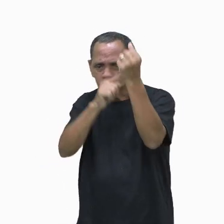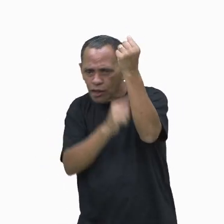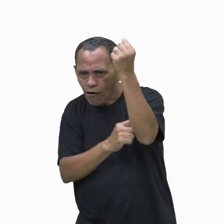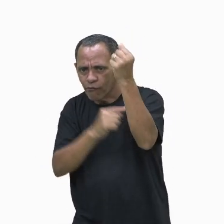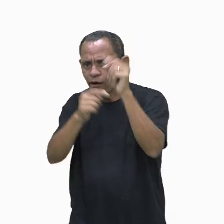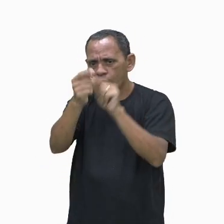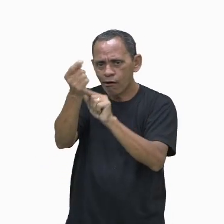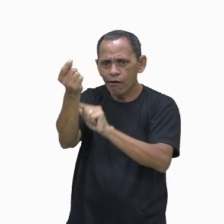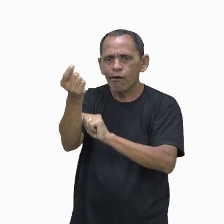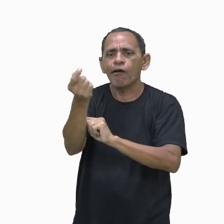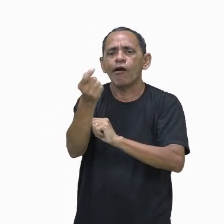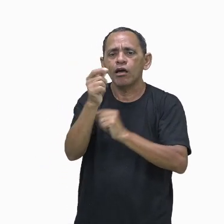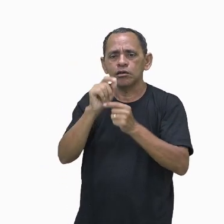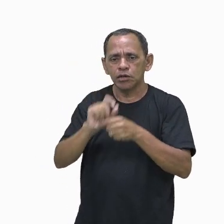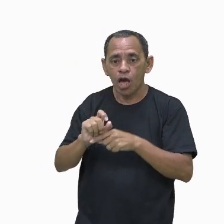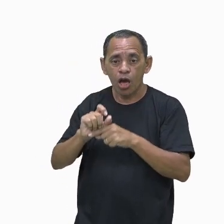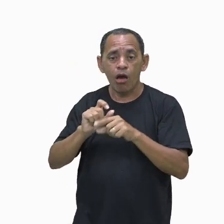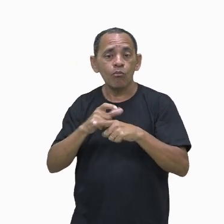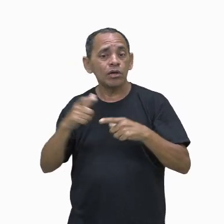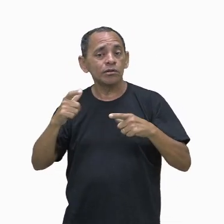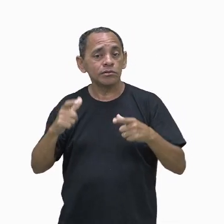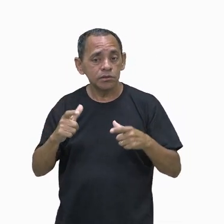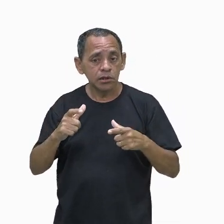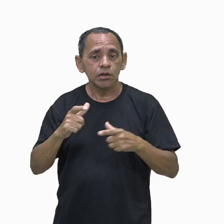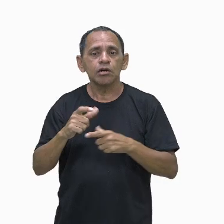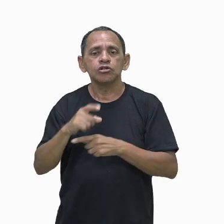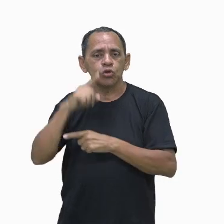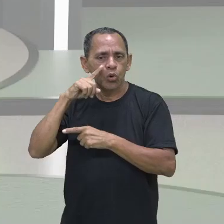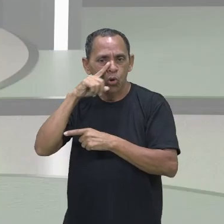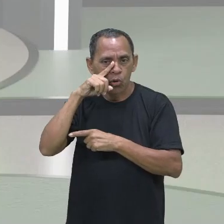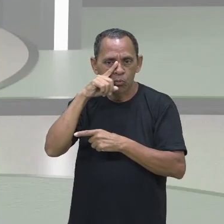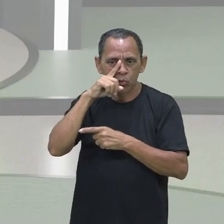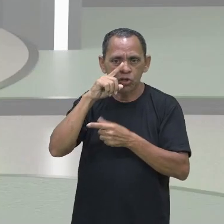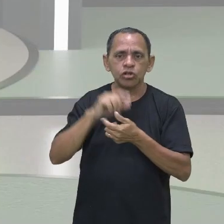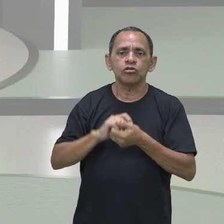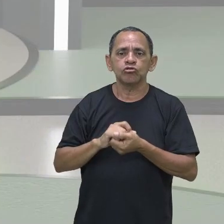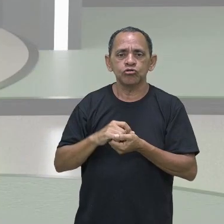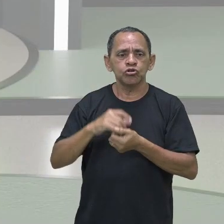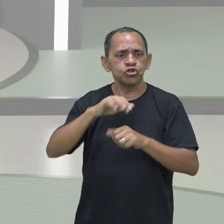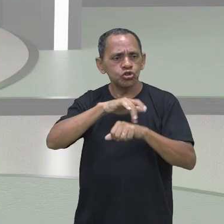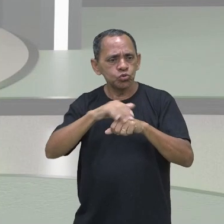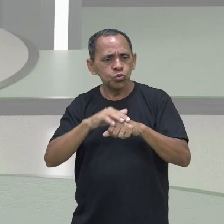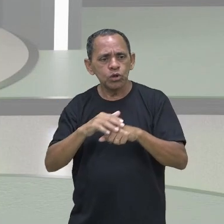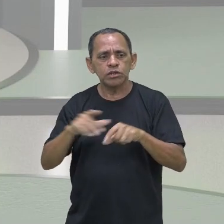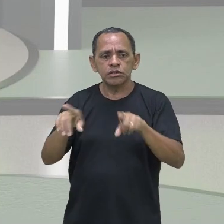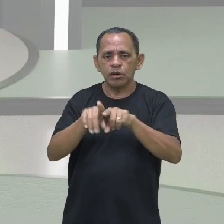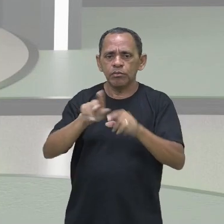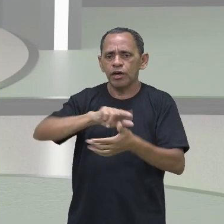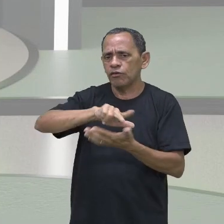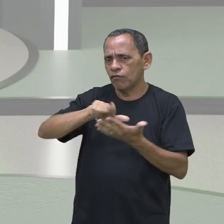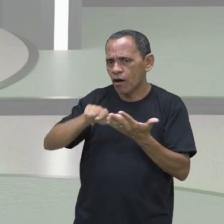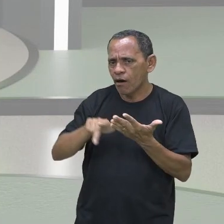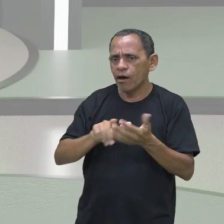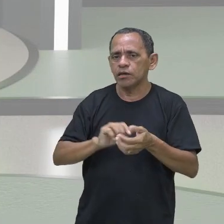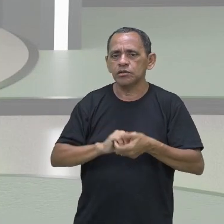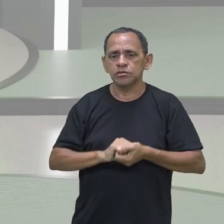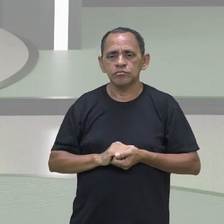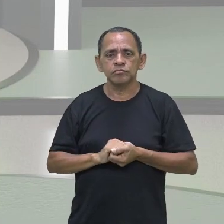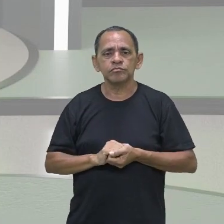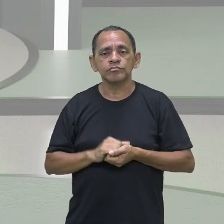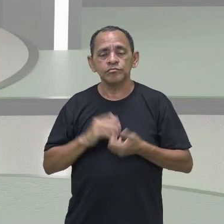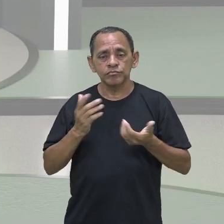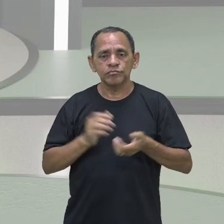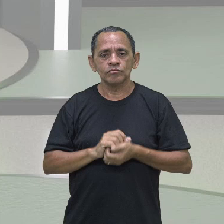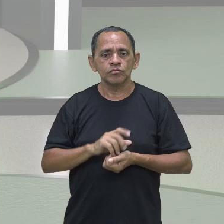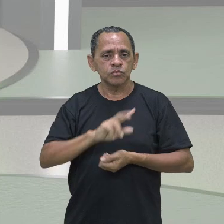aumentando o risco de aterosclerose e doenças cardiovasculares. Em resumo, HDL, colesterol